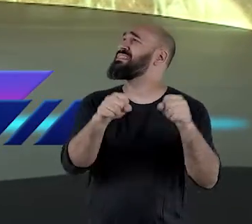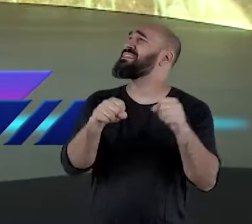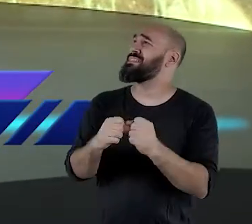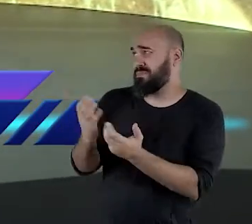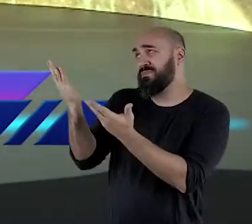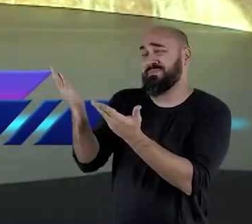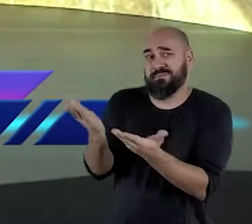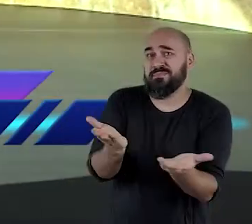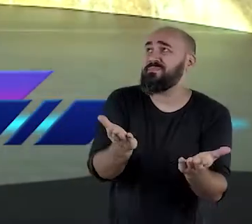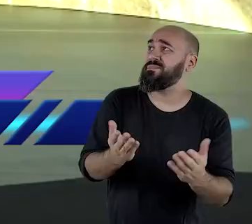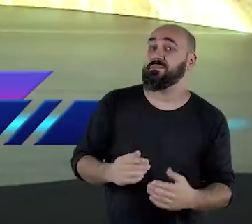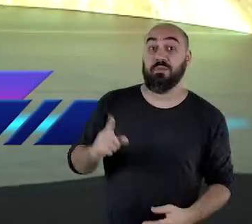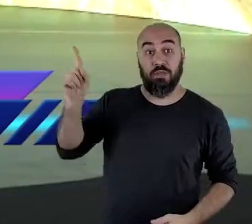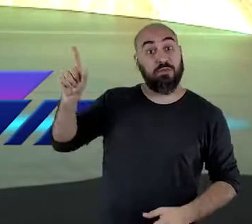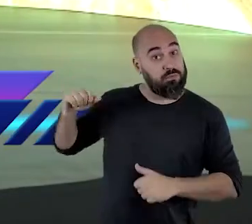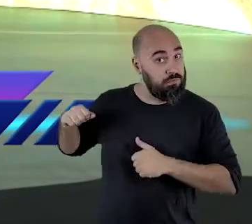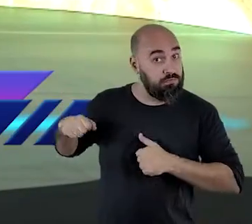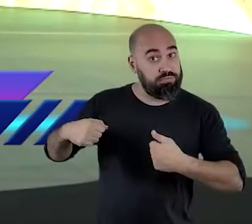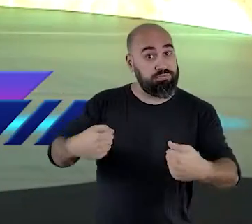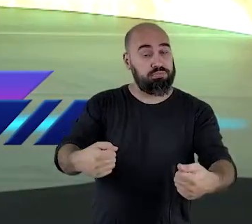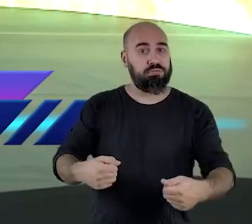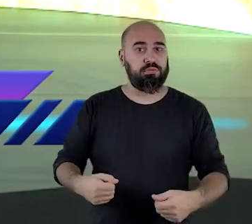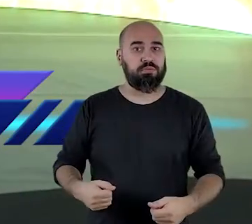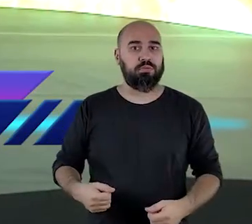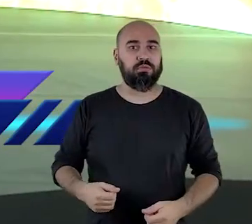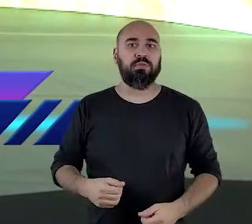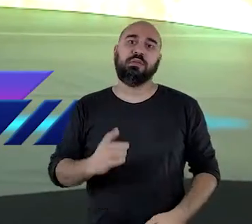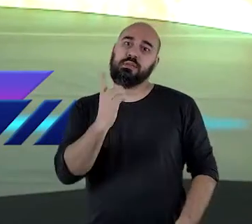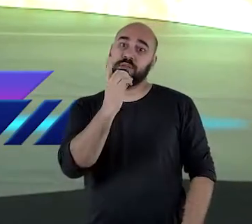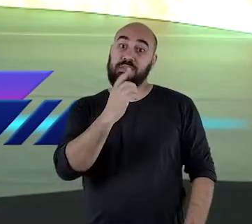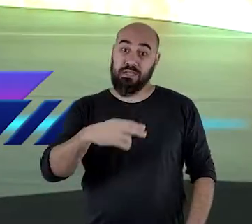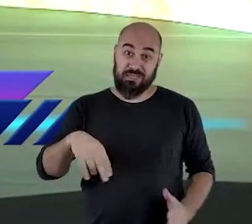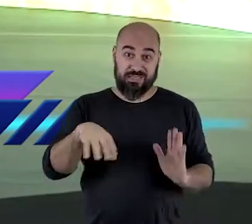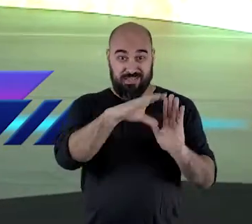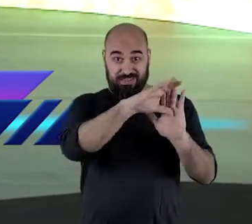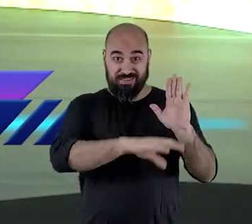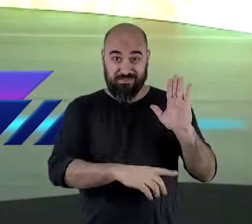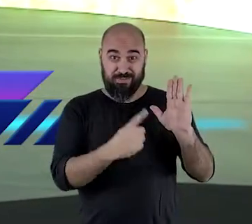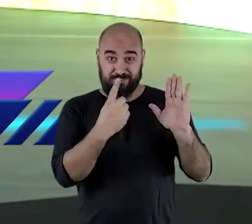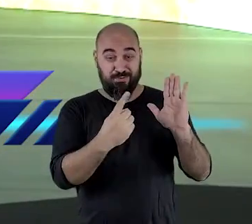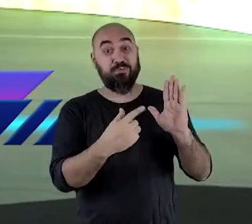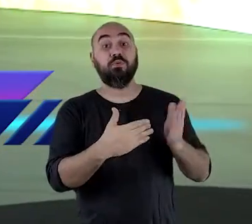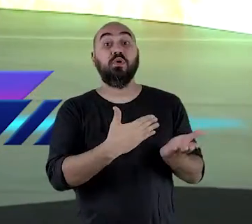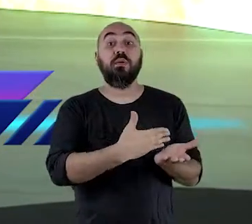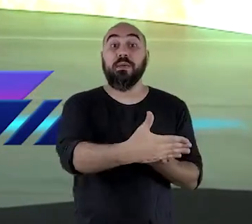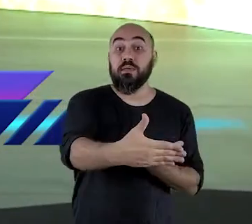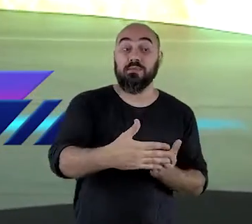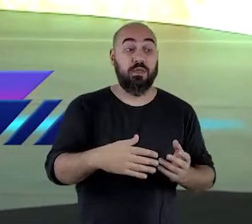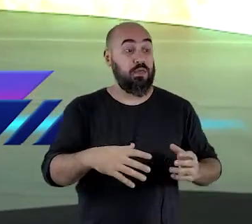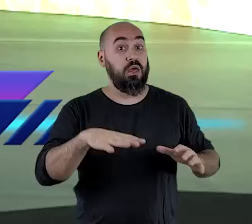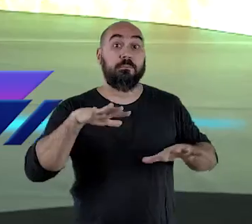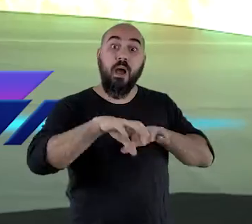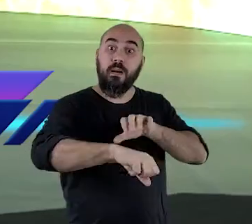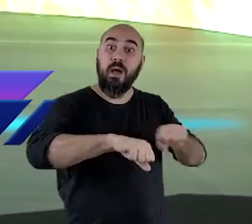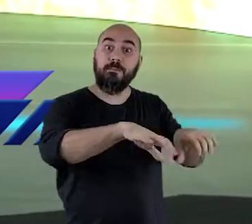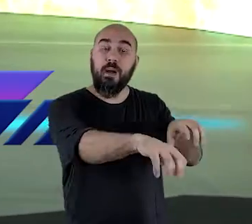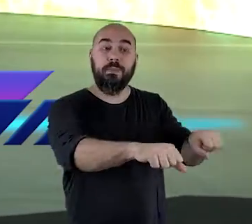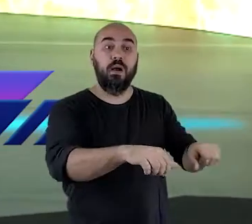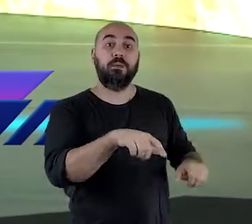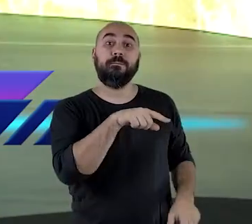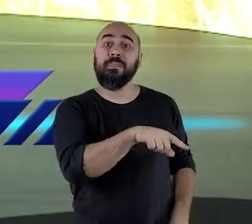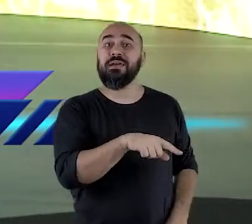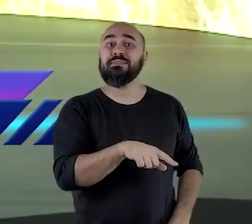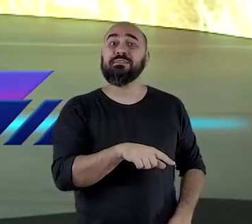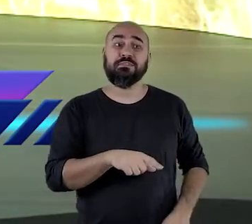com uma derrota do povo de Deus, mas o que estava perdido era apenas uma batalha e não a guerra.